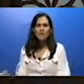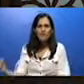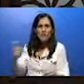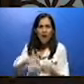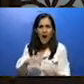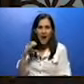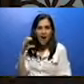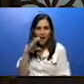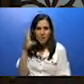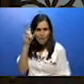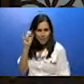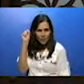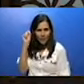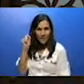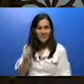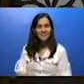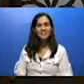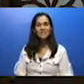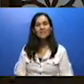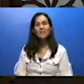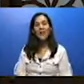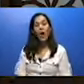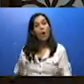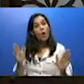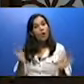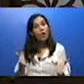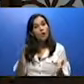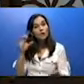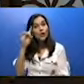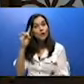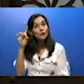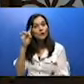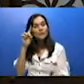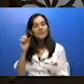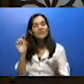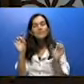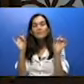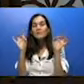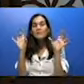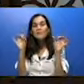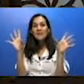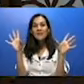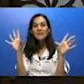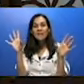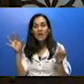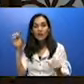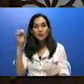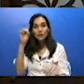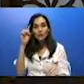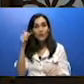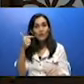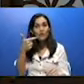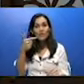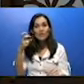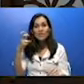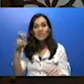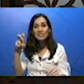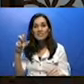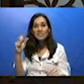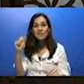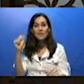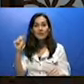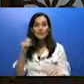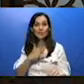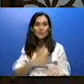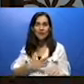força total certo hoje é um dia muito especial é o dia vinte e cinco de agosto aniversário da nossa